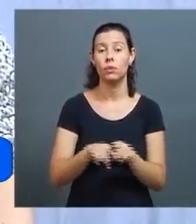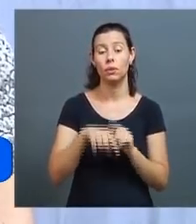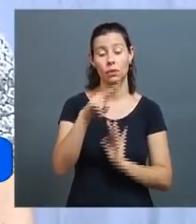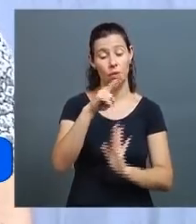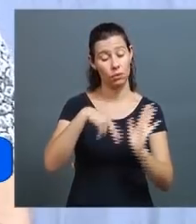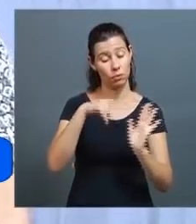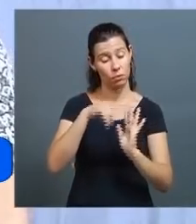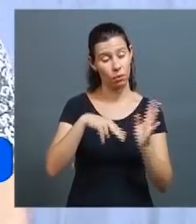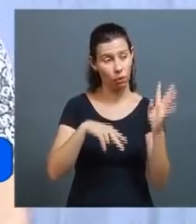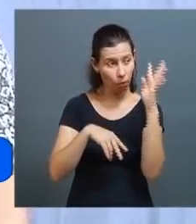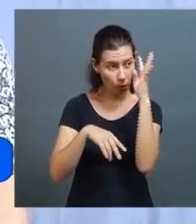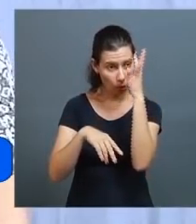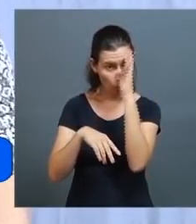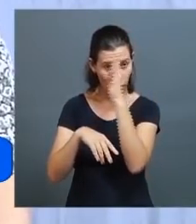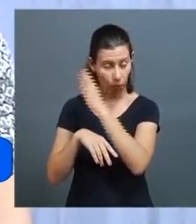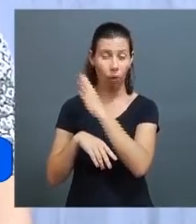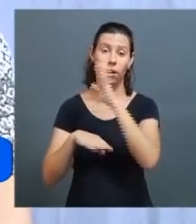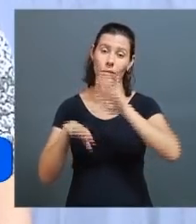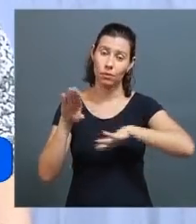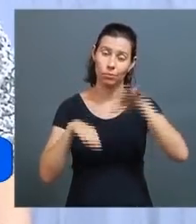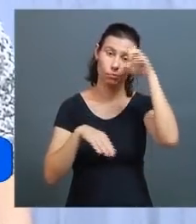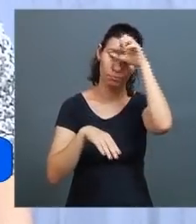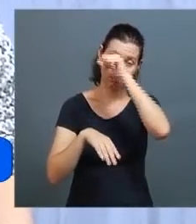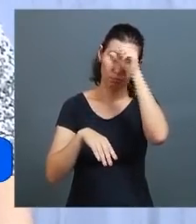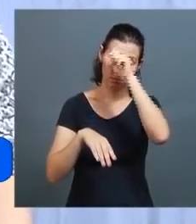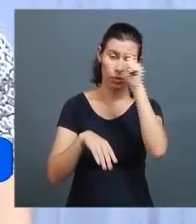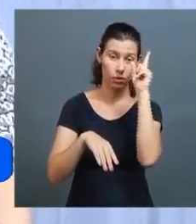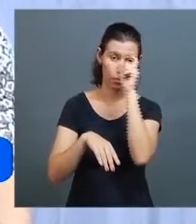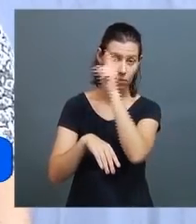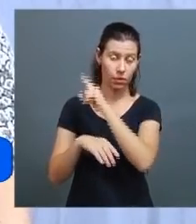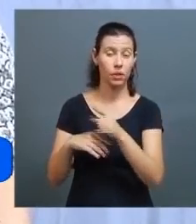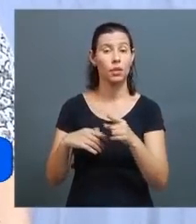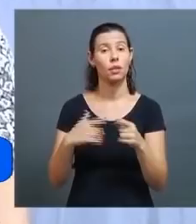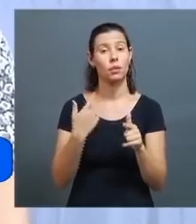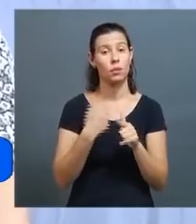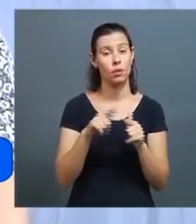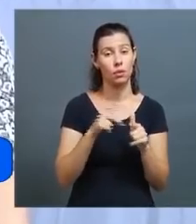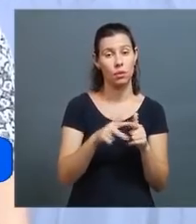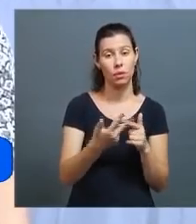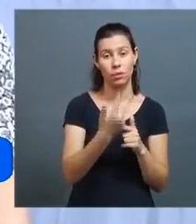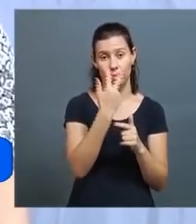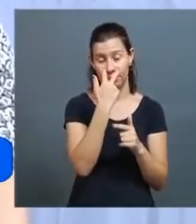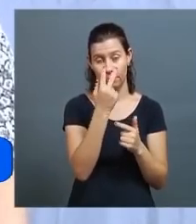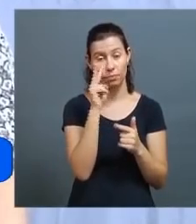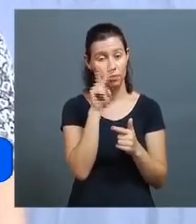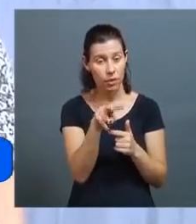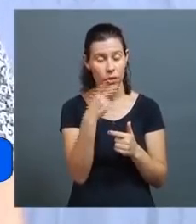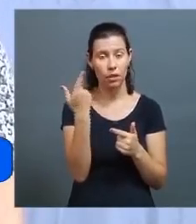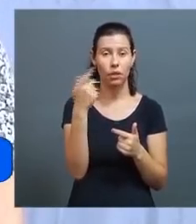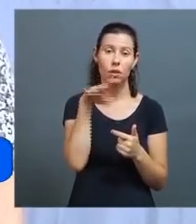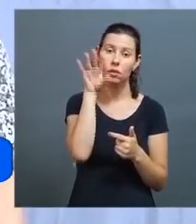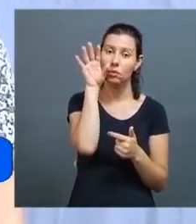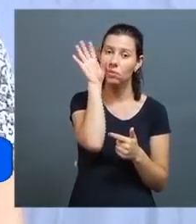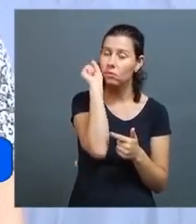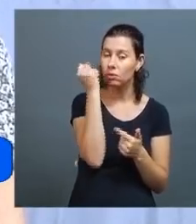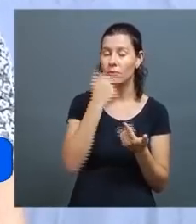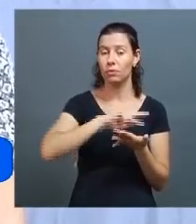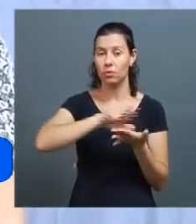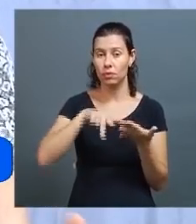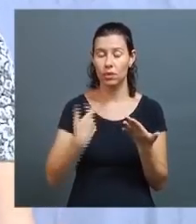leitura, gerando uma dificuldade. Agora, nós temos também problemas visuais, auditivos, então as causas são